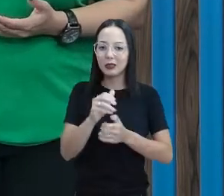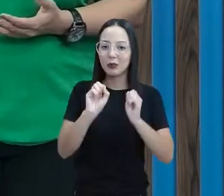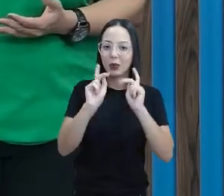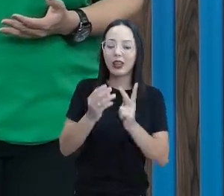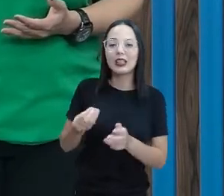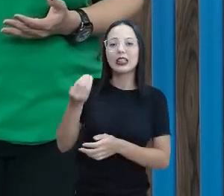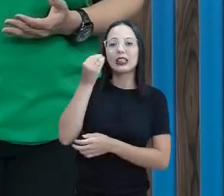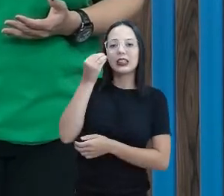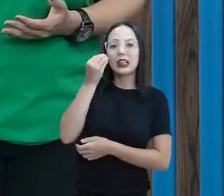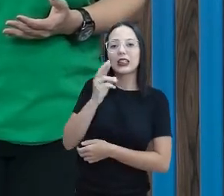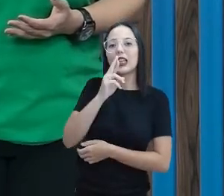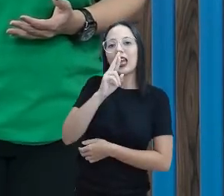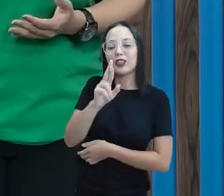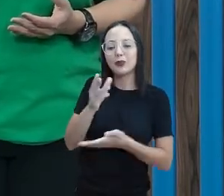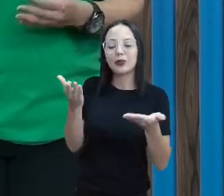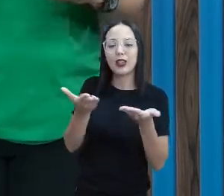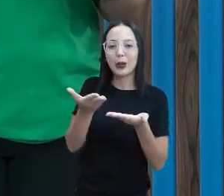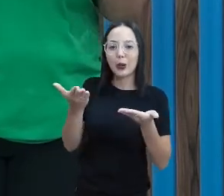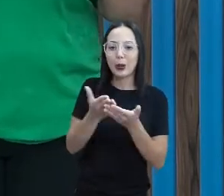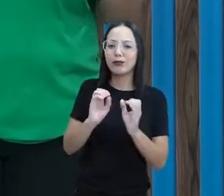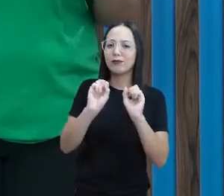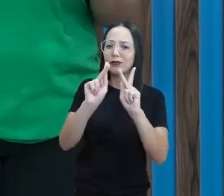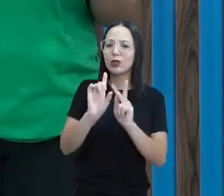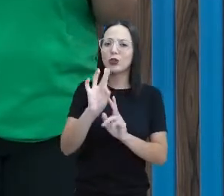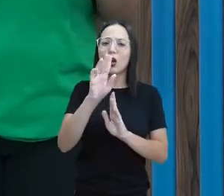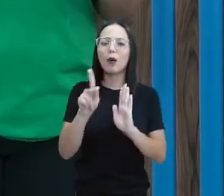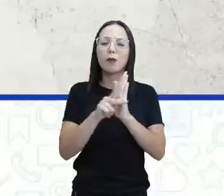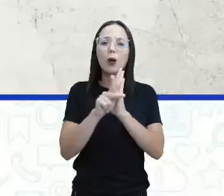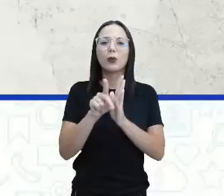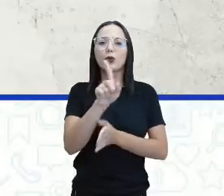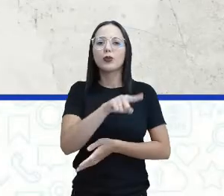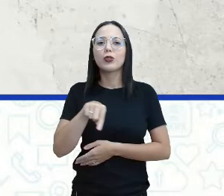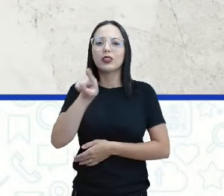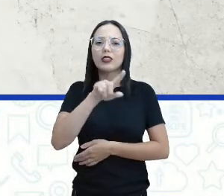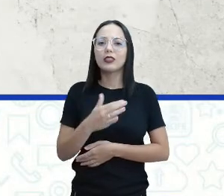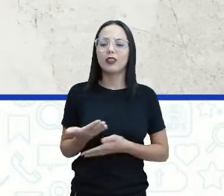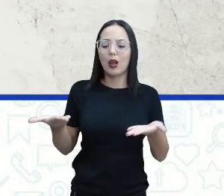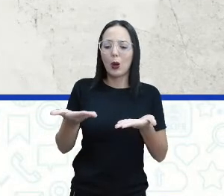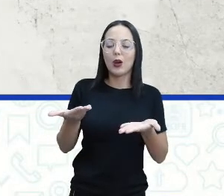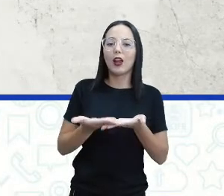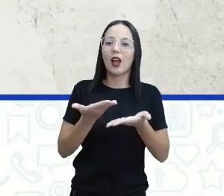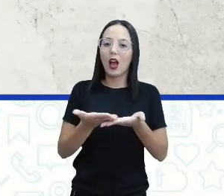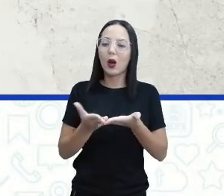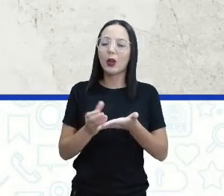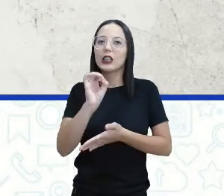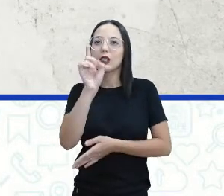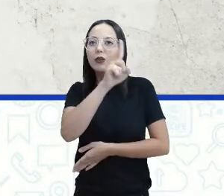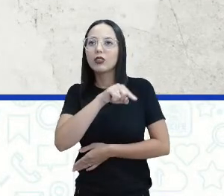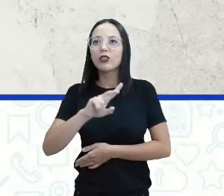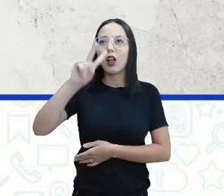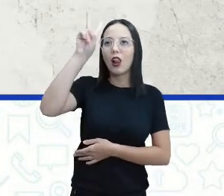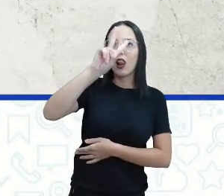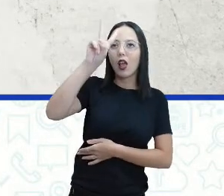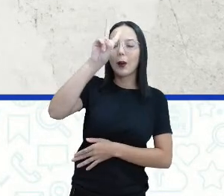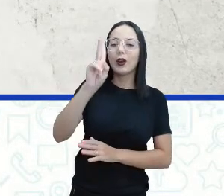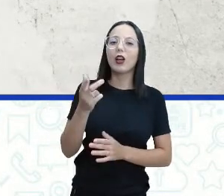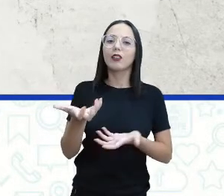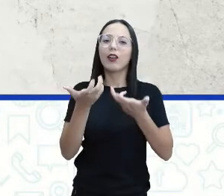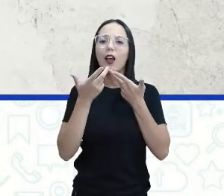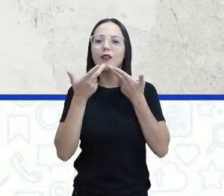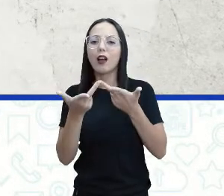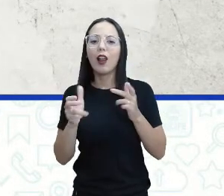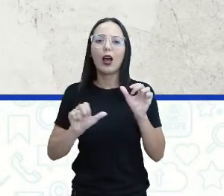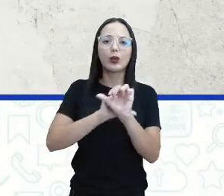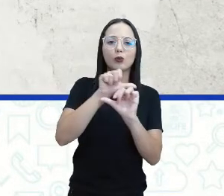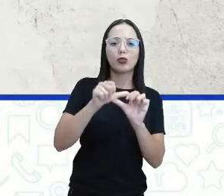Tentem responder essa questão agora, né? Nem que seja só para vocês aí, durante a aula, se vocês forem lembrando de alguma coisa e quiserem mudar